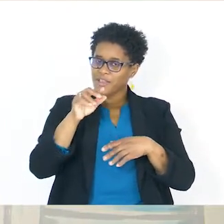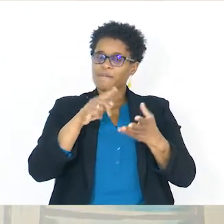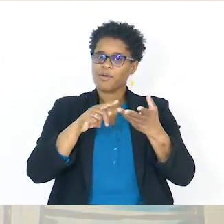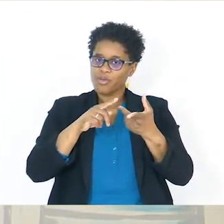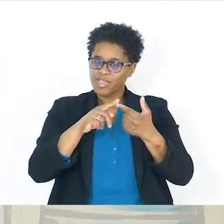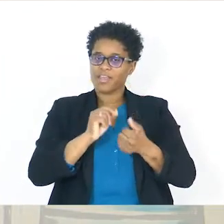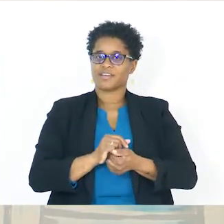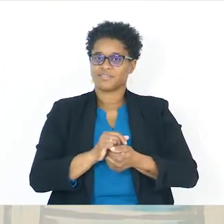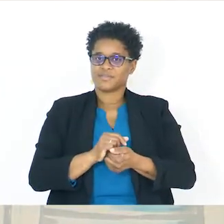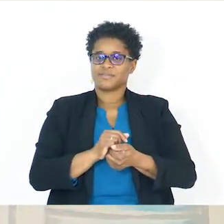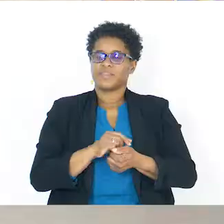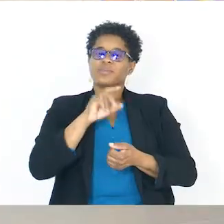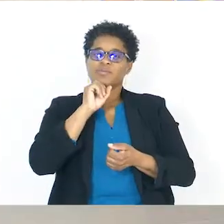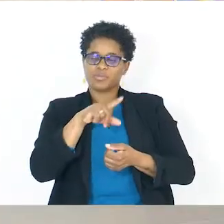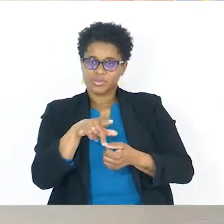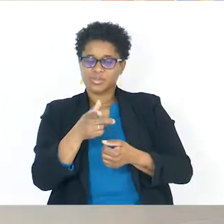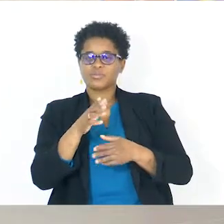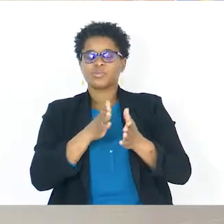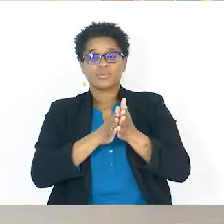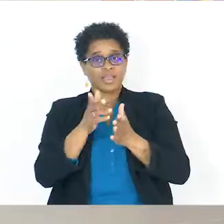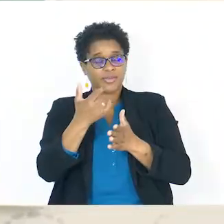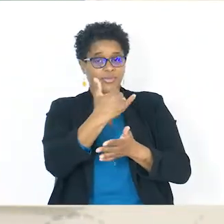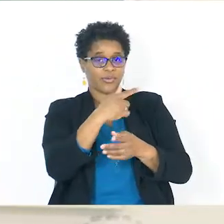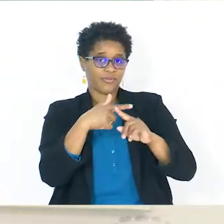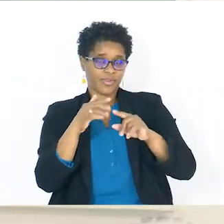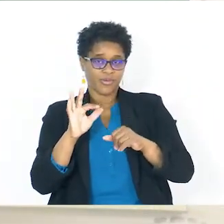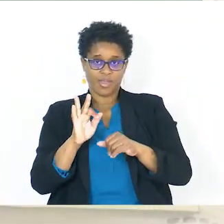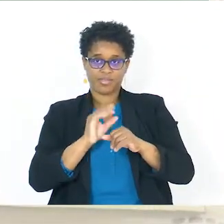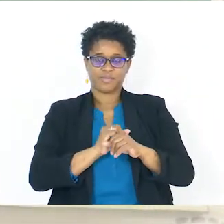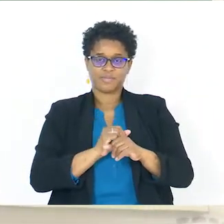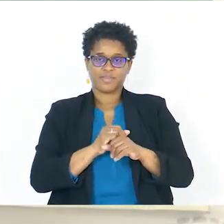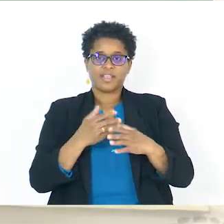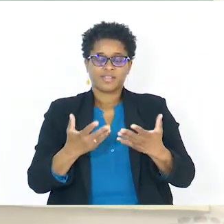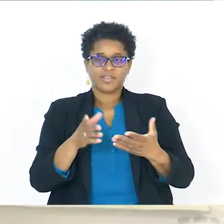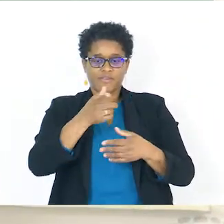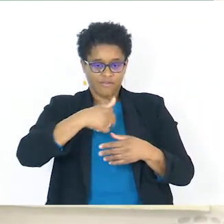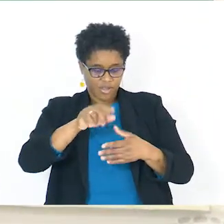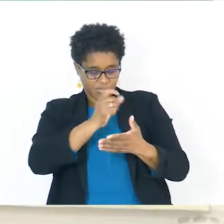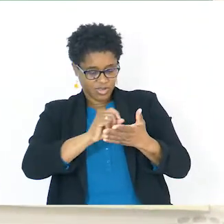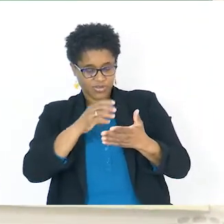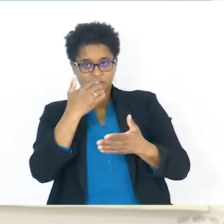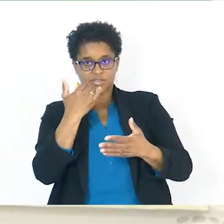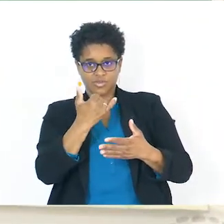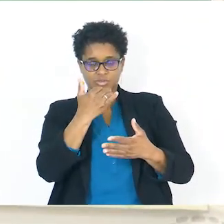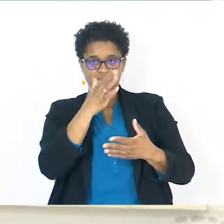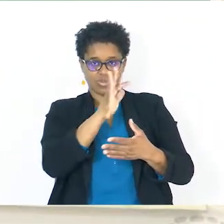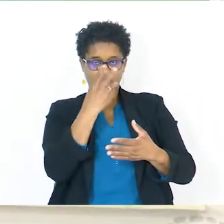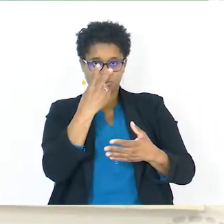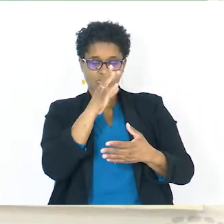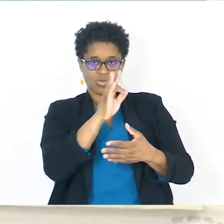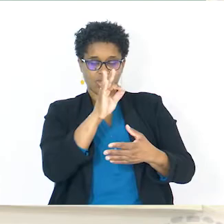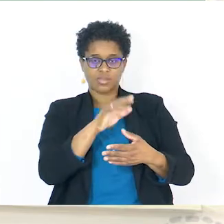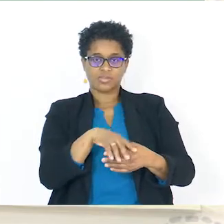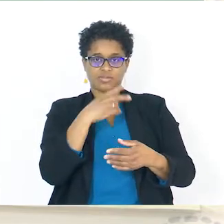para contar. Podemos usar 2 vezes 4. Então, vamos pôr 2, 4.